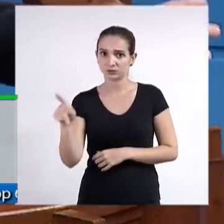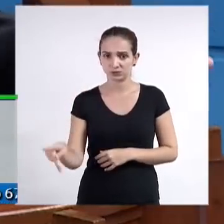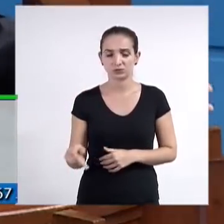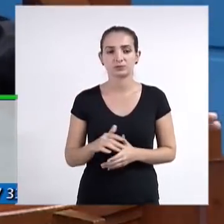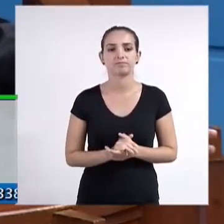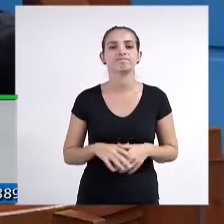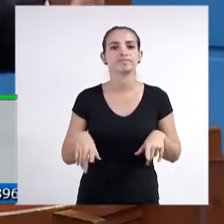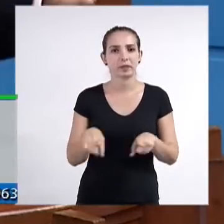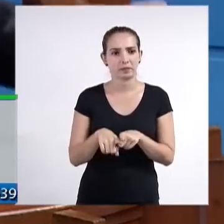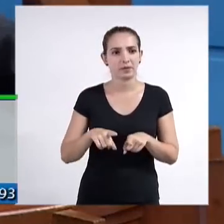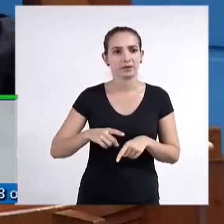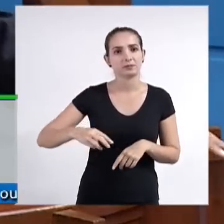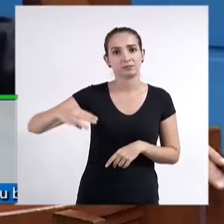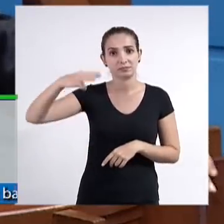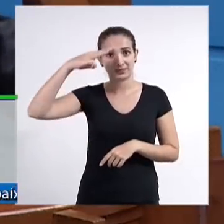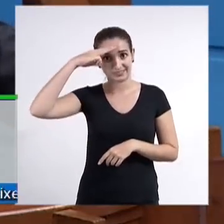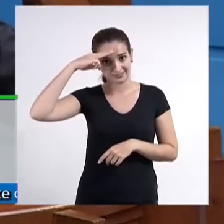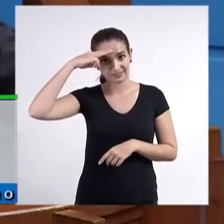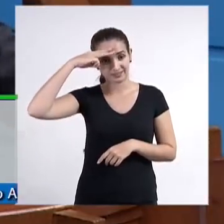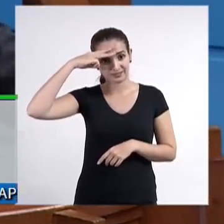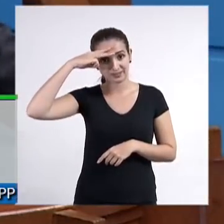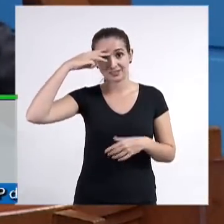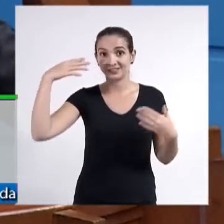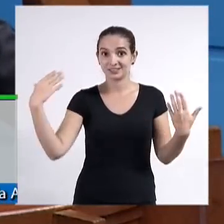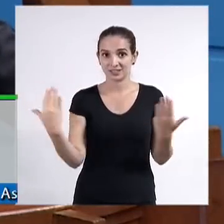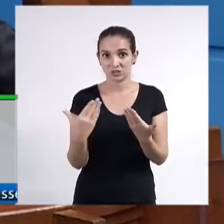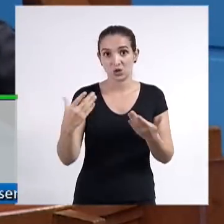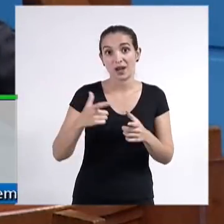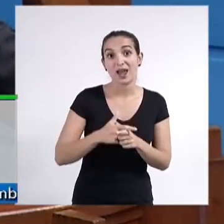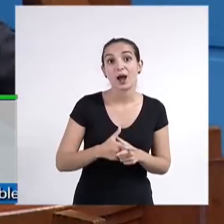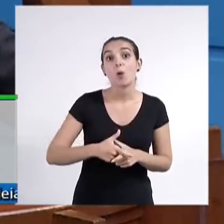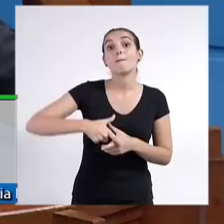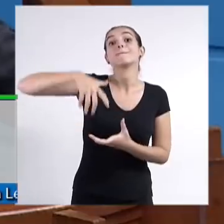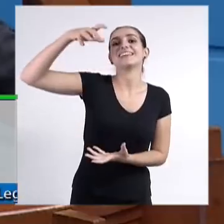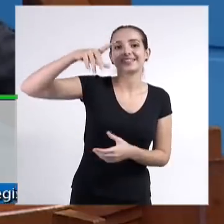os militares, né, que vai para 35 anos,